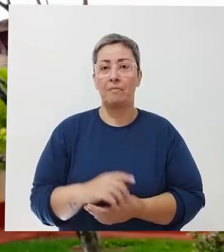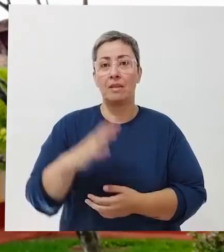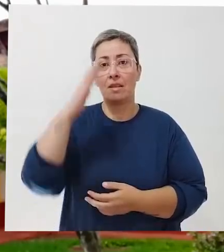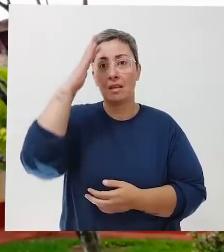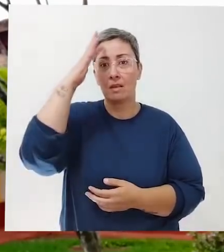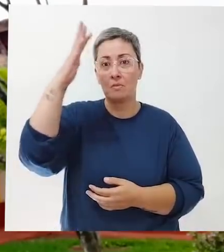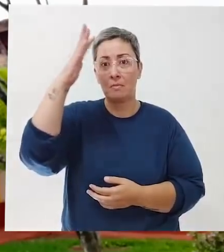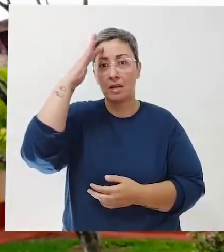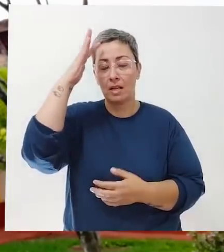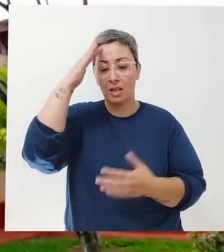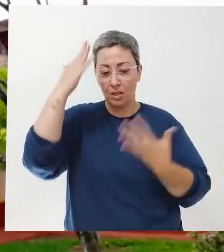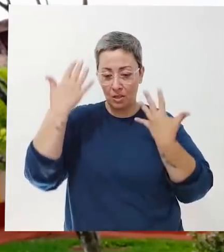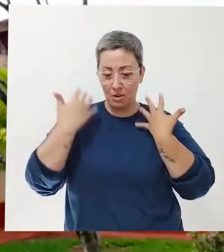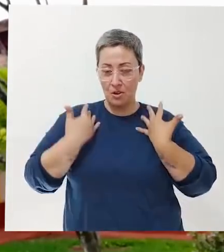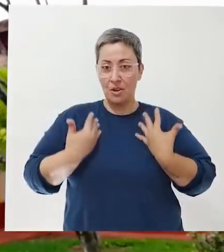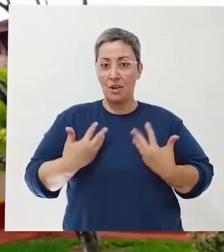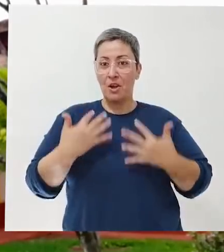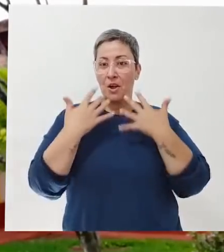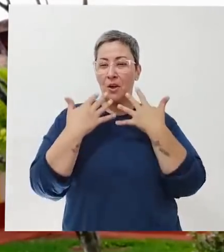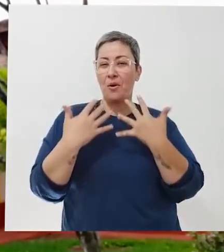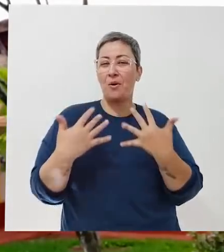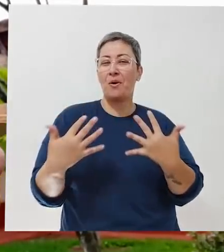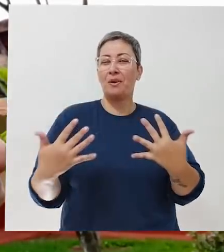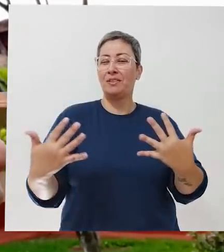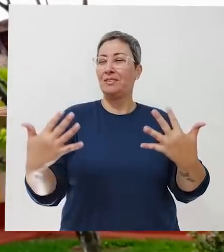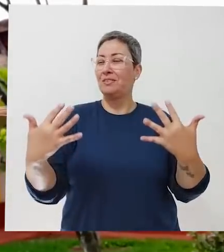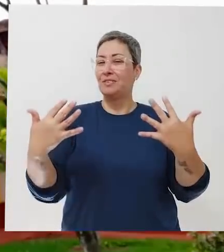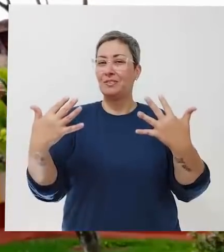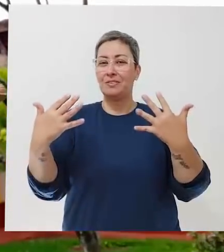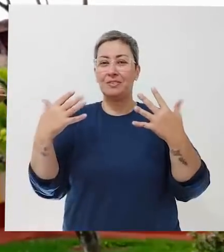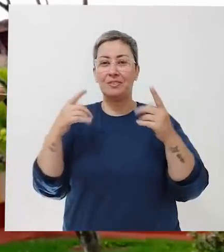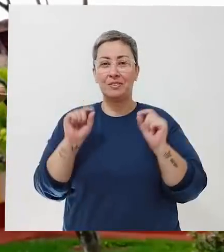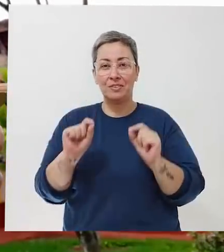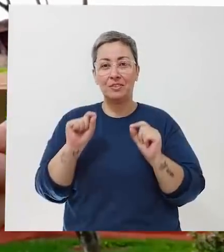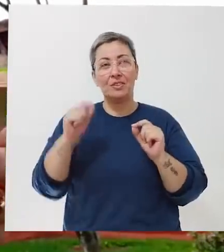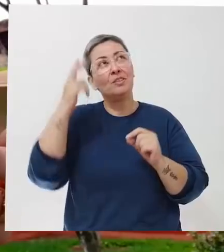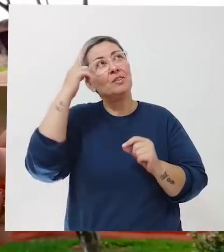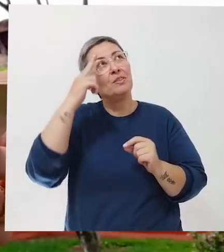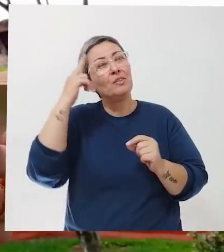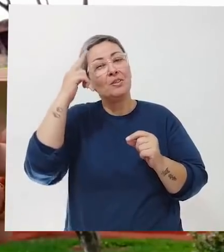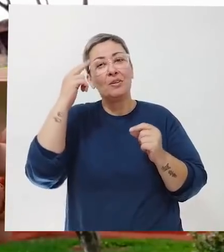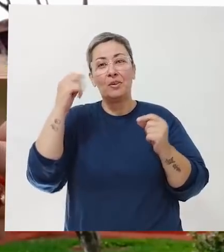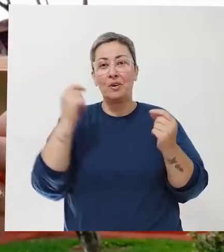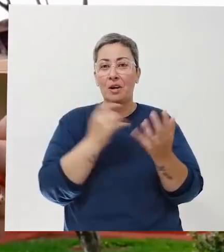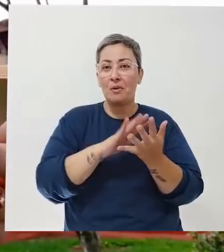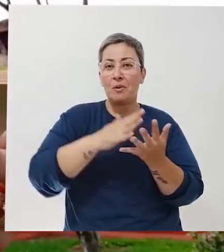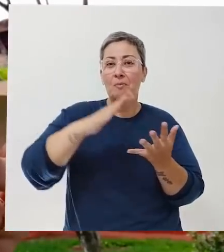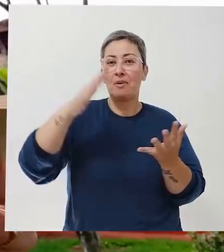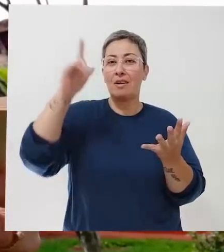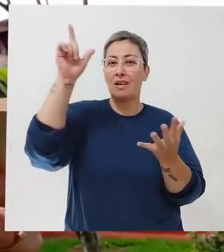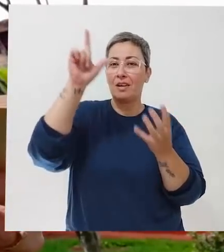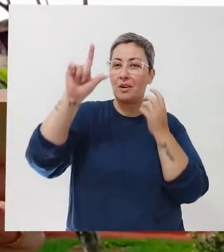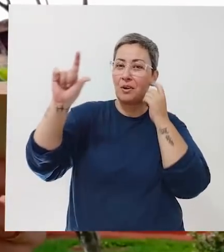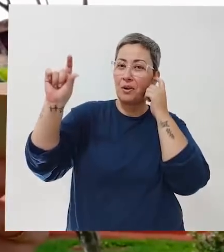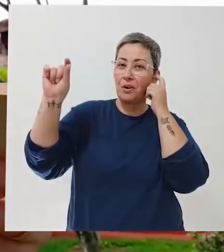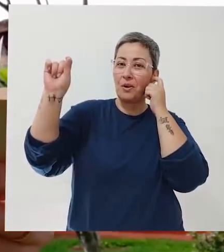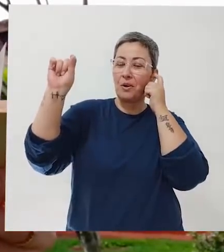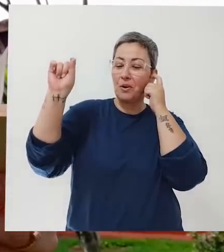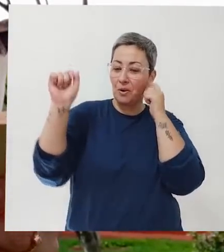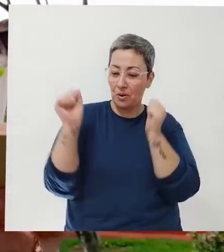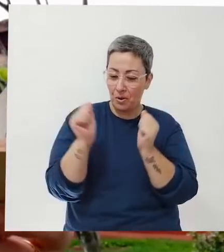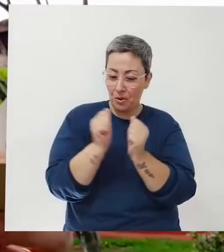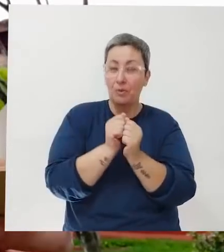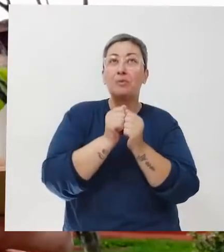E imaginou-se vestida com todas as cores e sonhou com o brilho da lua, com